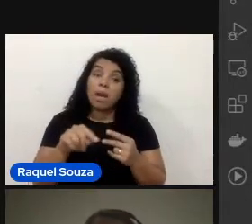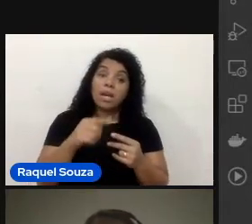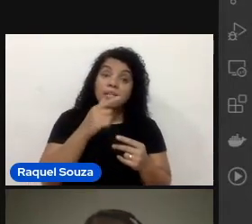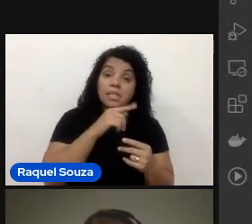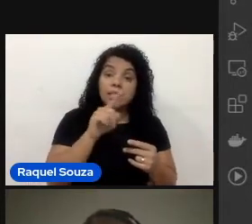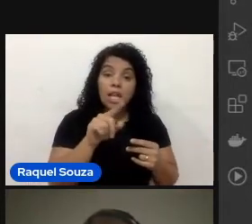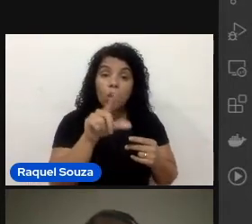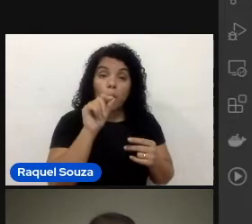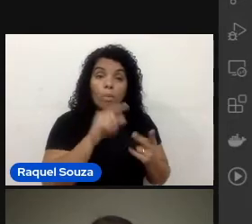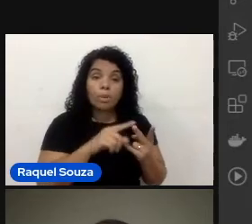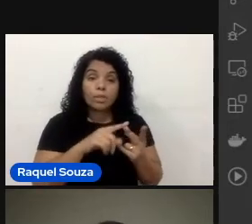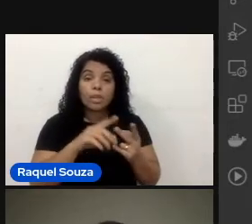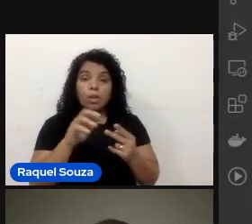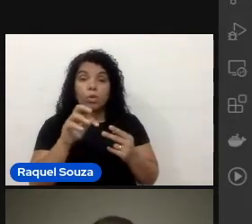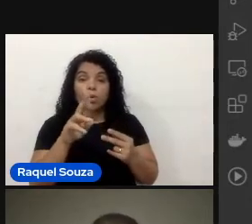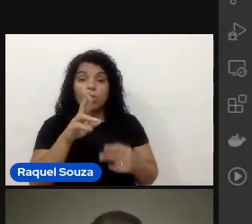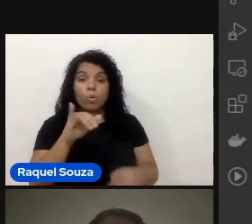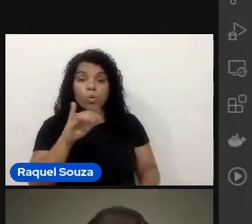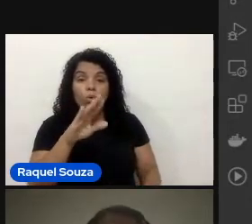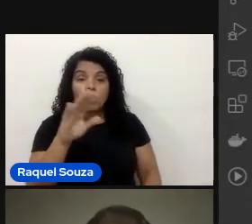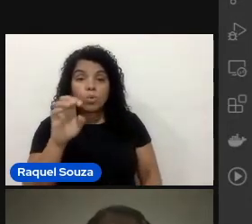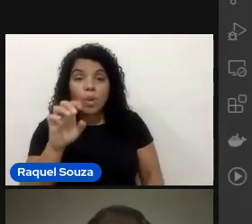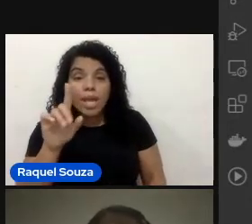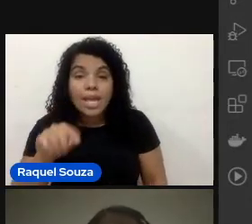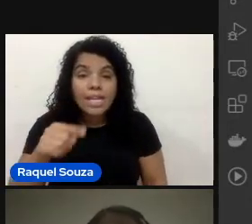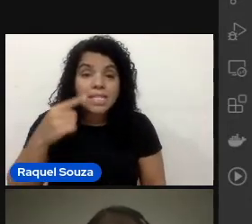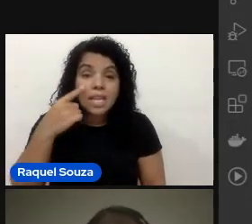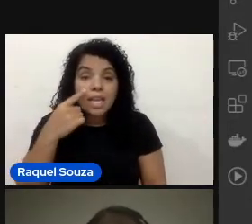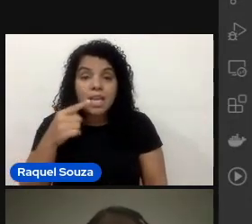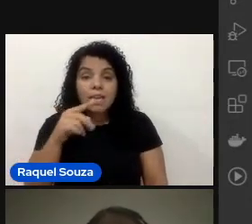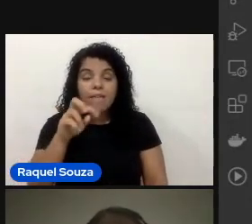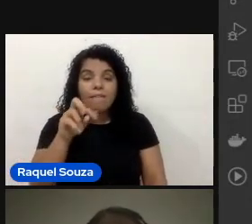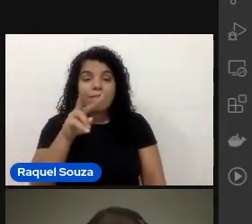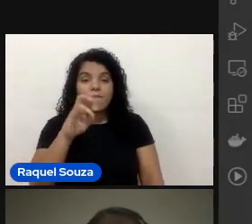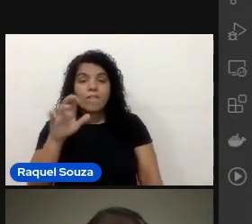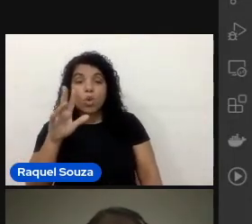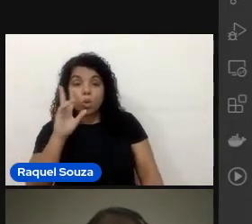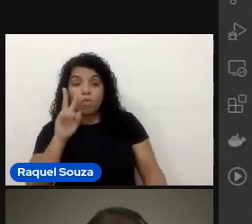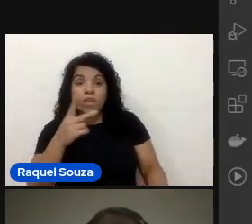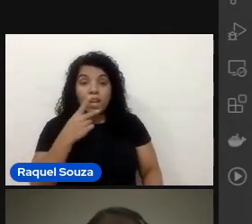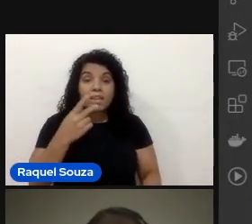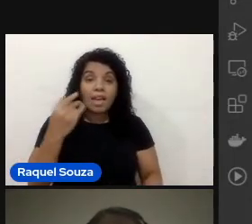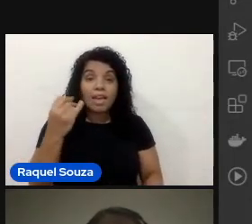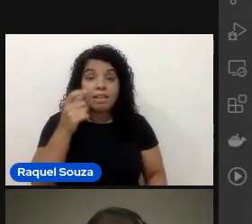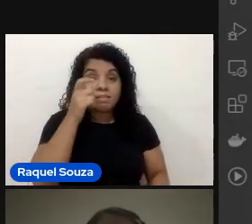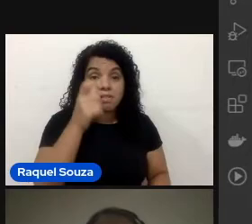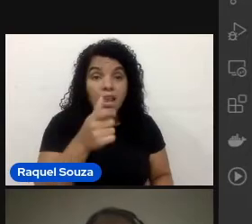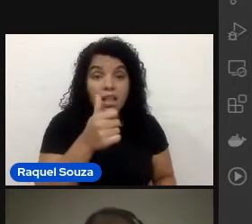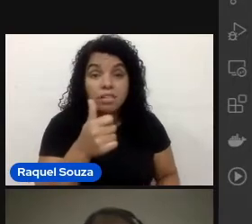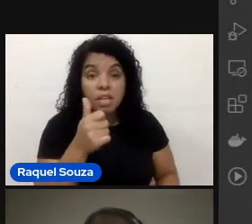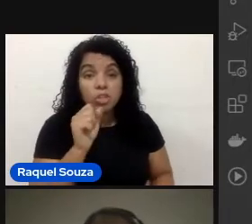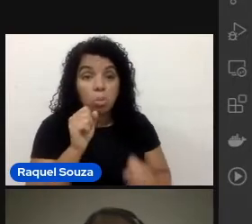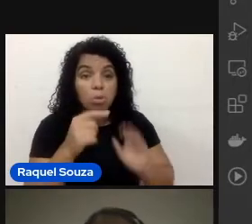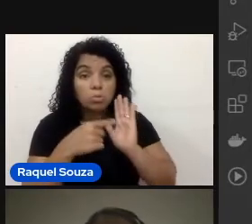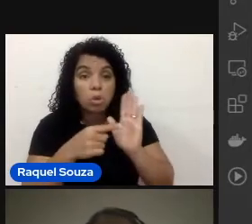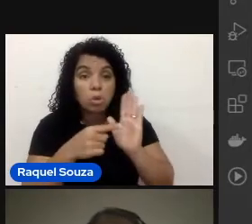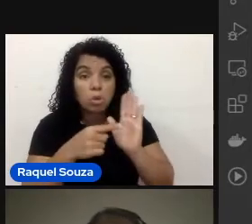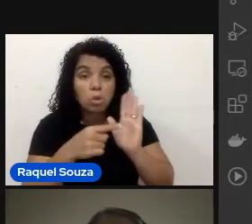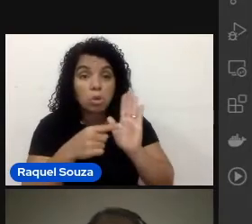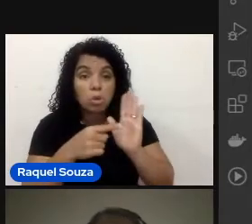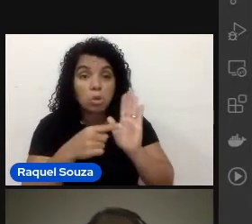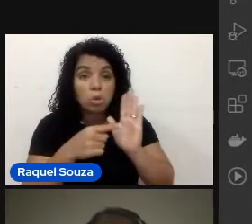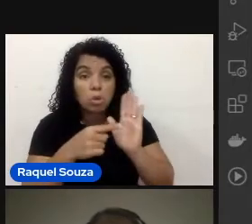trace, que é aquele trace viewer que eu falei, que é bem interessante, eu posso mostrar alguma coisa aqui, que é o return on failure,